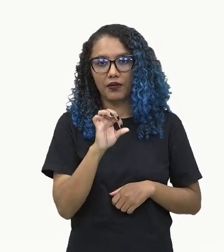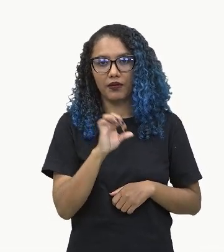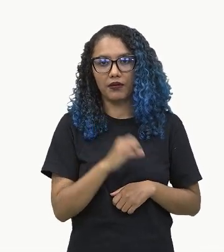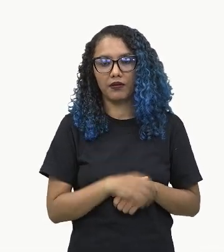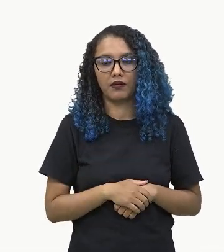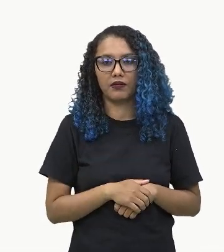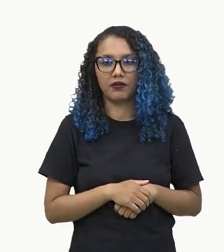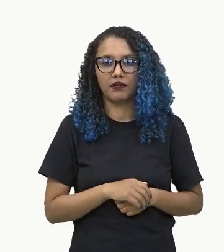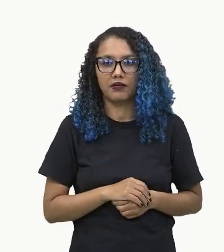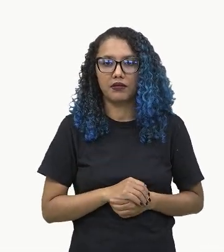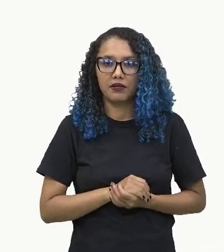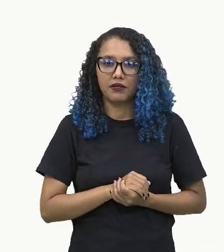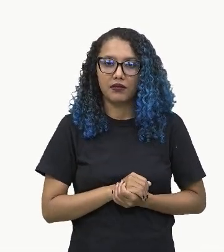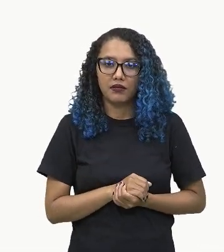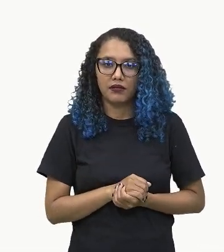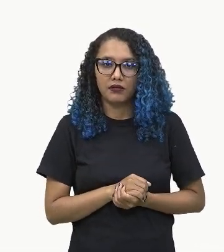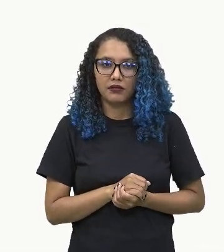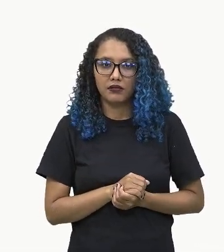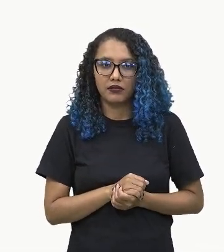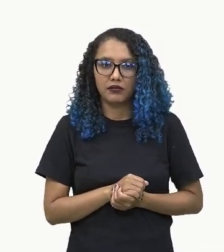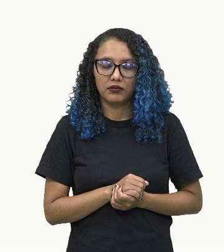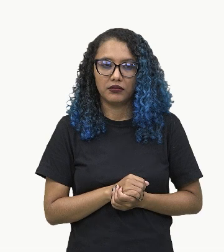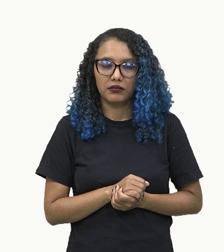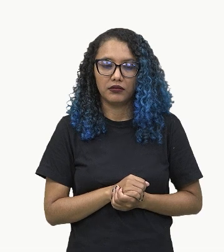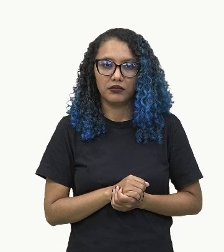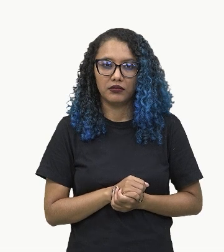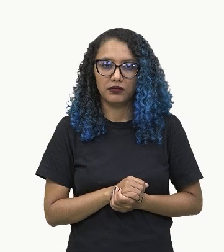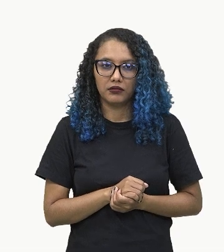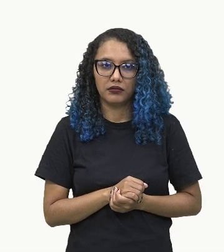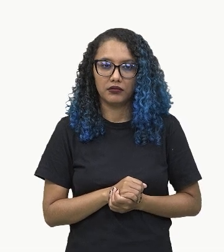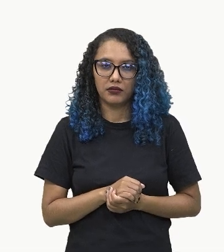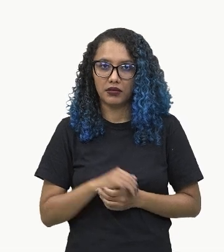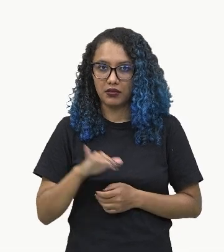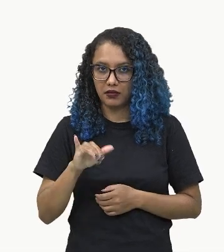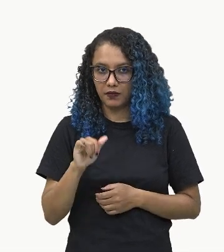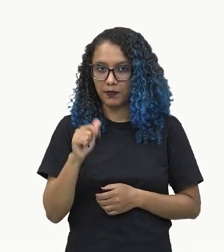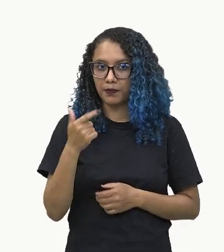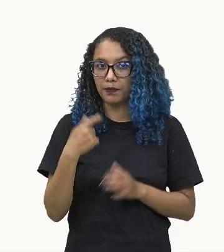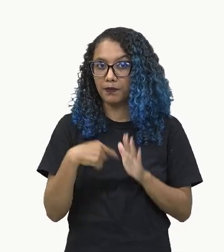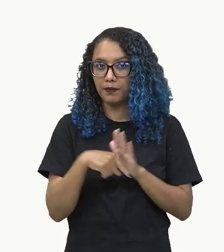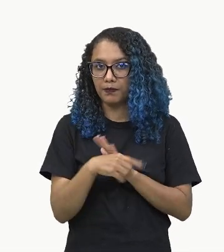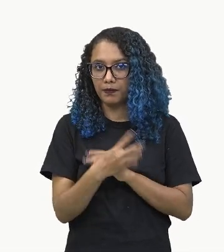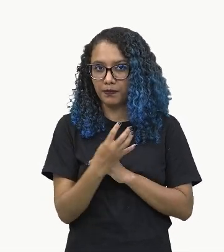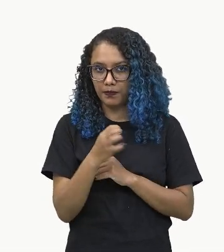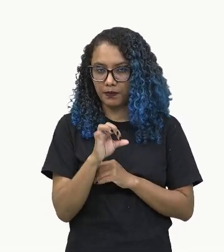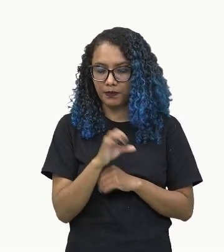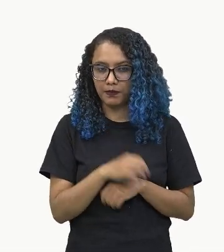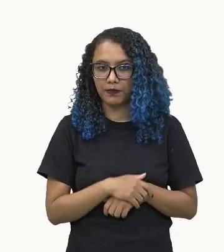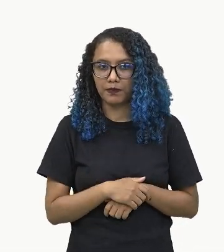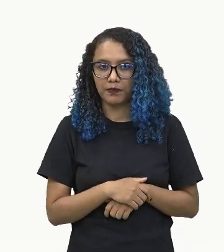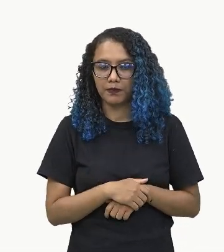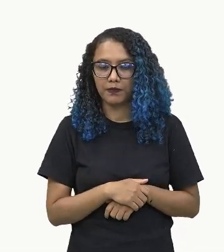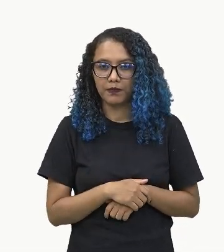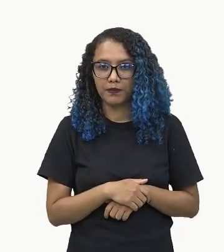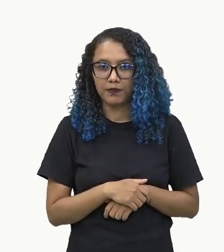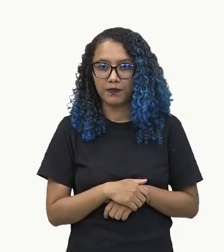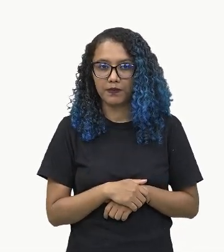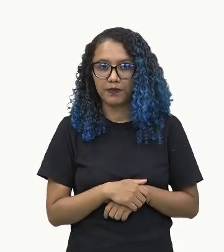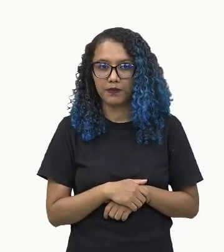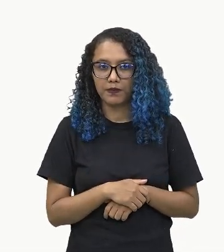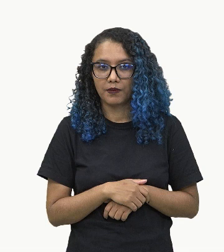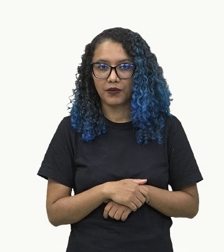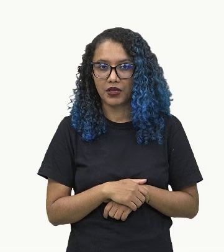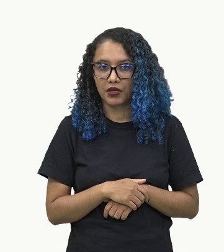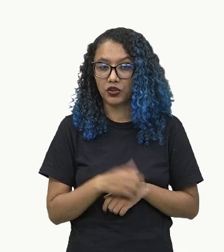49. E agora? Y ao quadrado menos 49. Novamente, eu não coloquei um ao quadrado